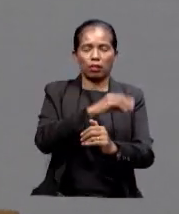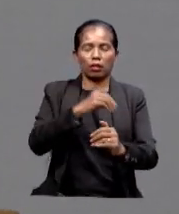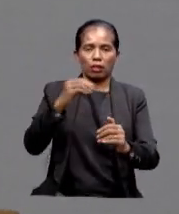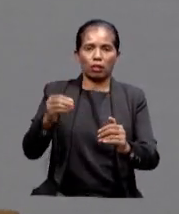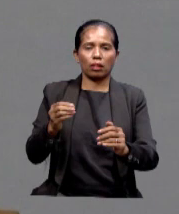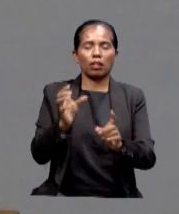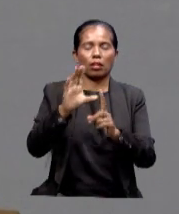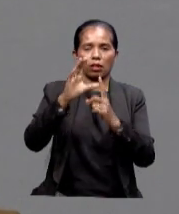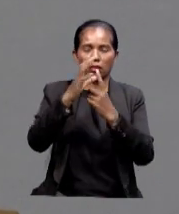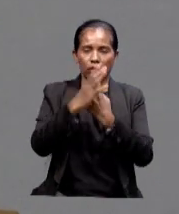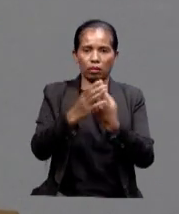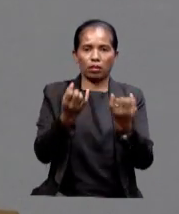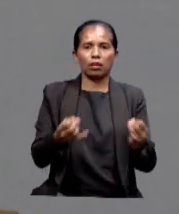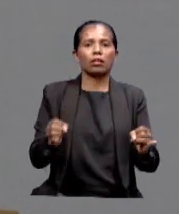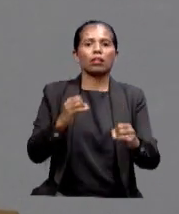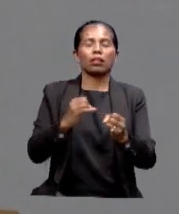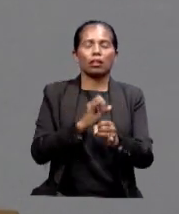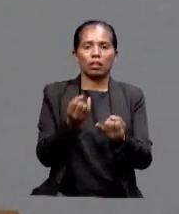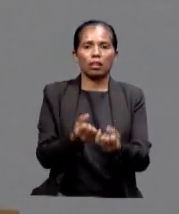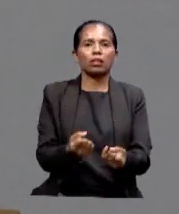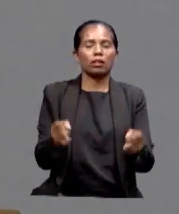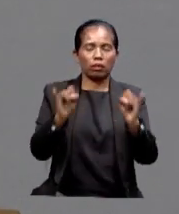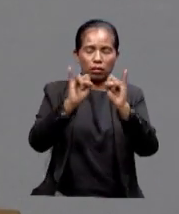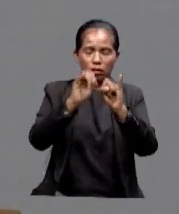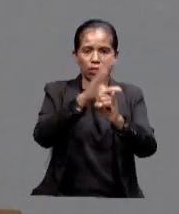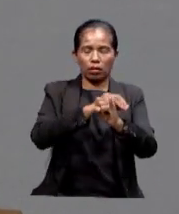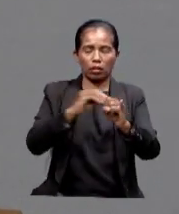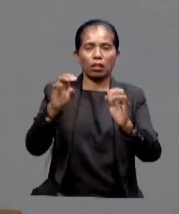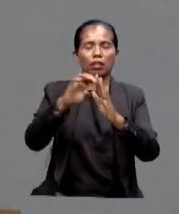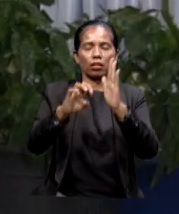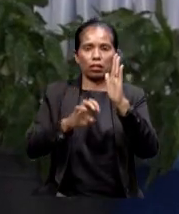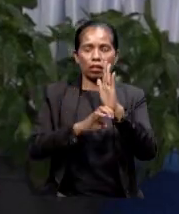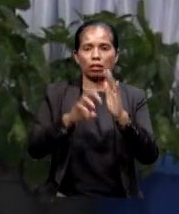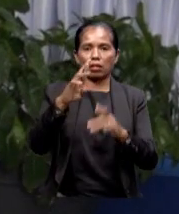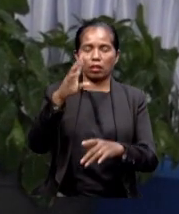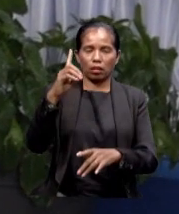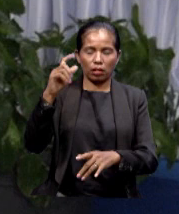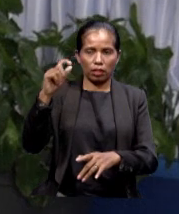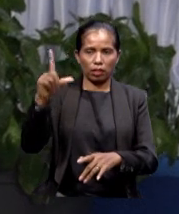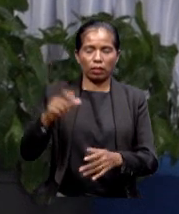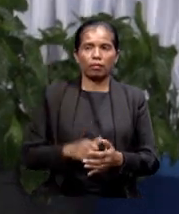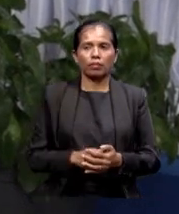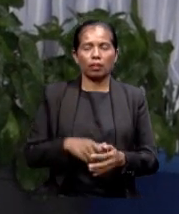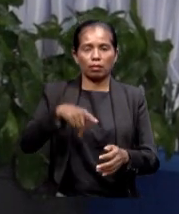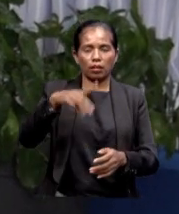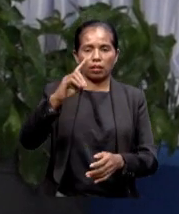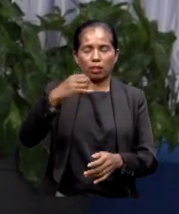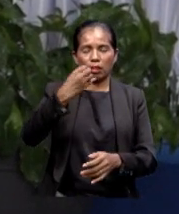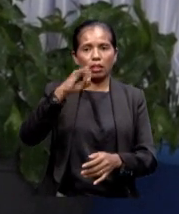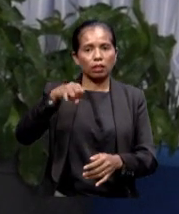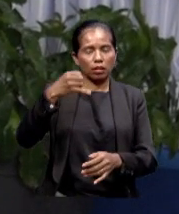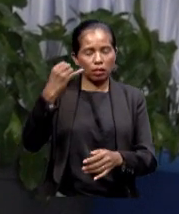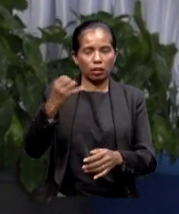cultura institucional, não é competente e é estado de direito democrático. Provedor de Direitos Humanos na Justiça agradece